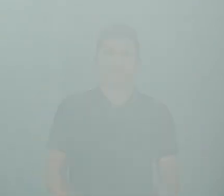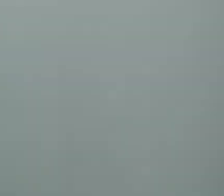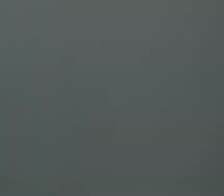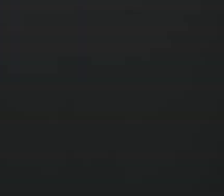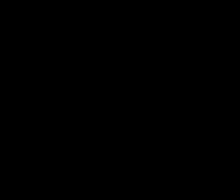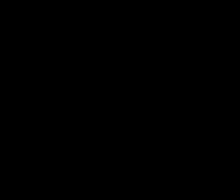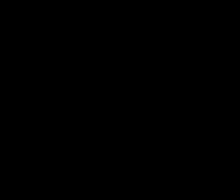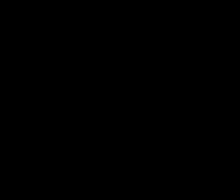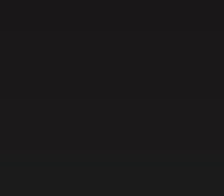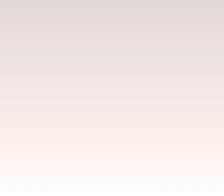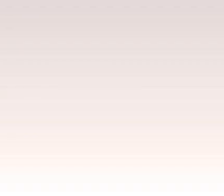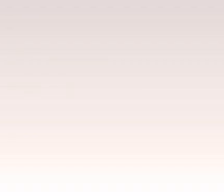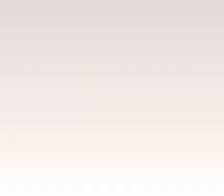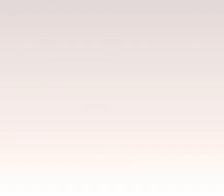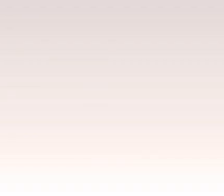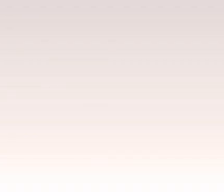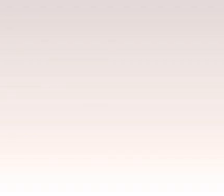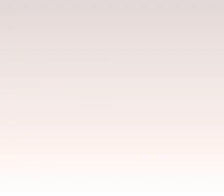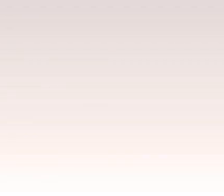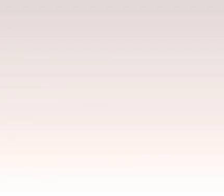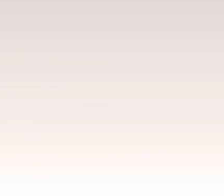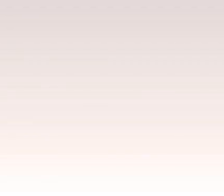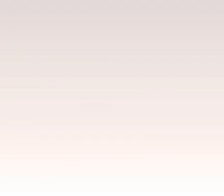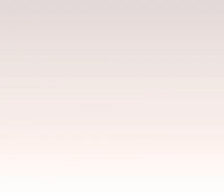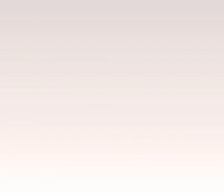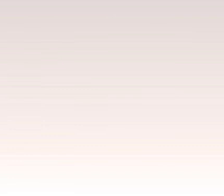Class E